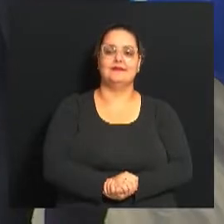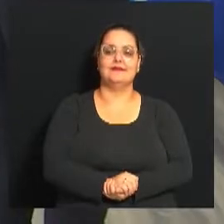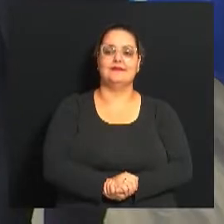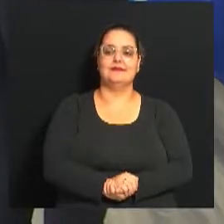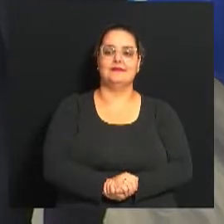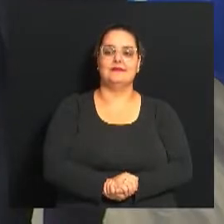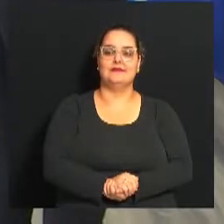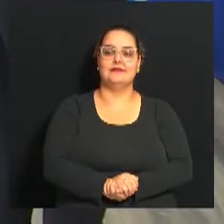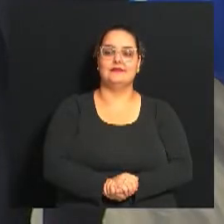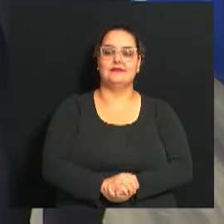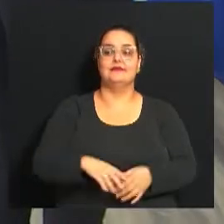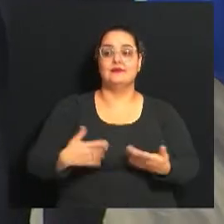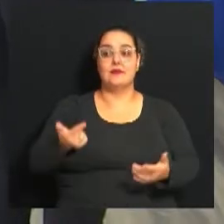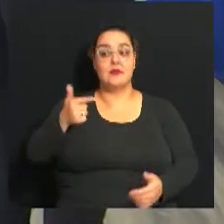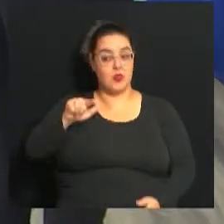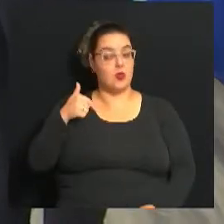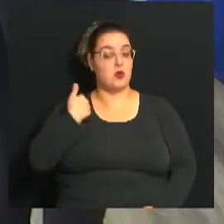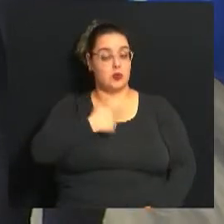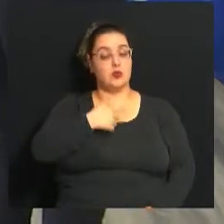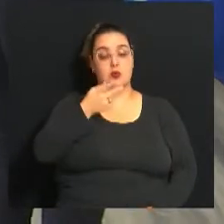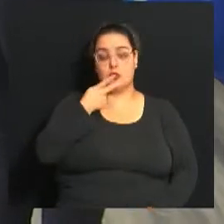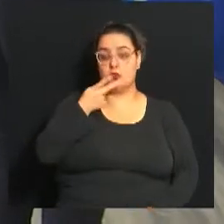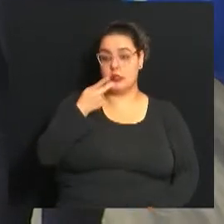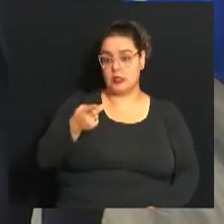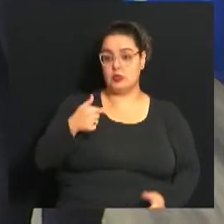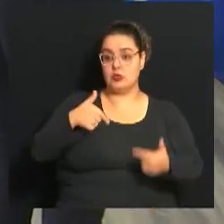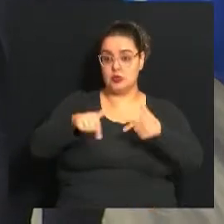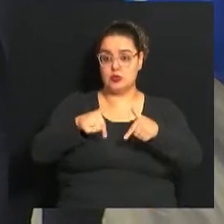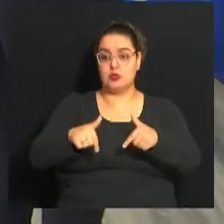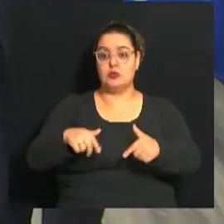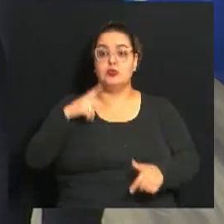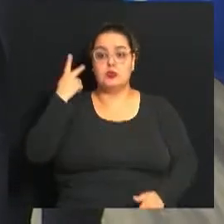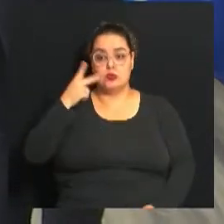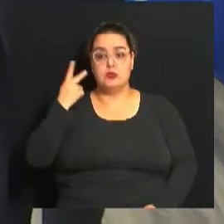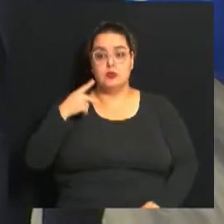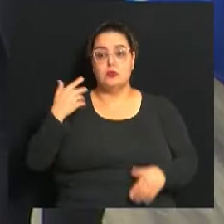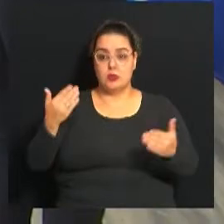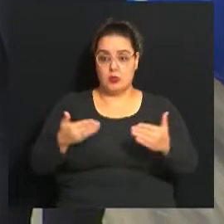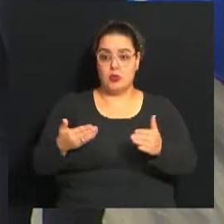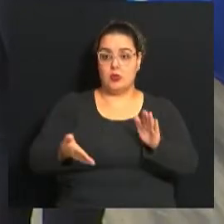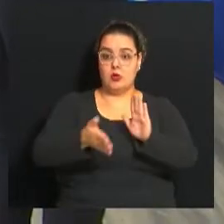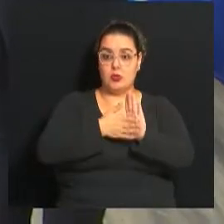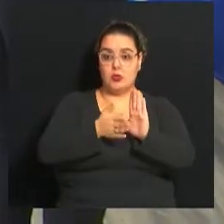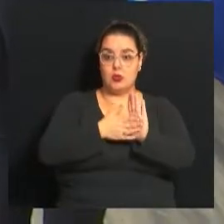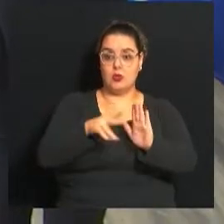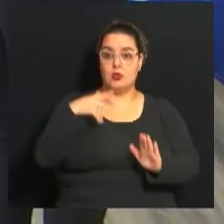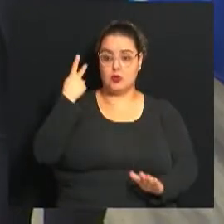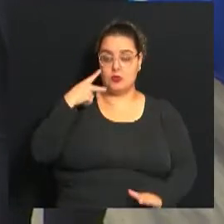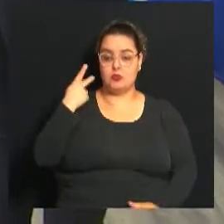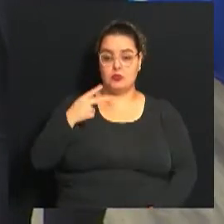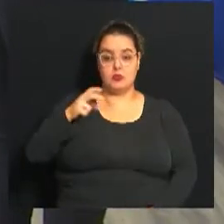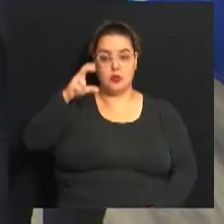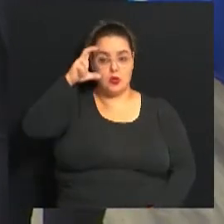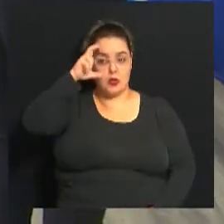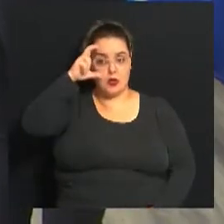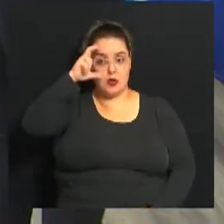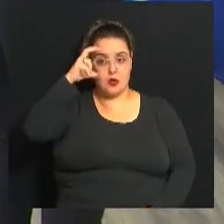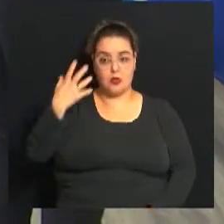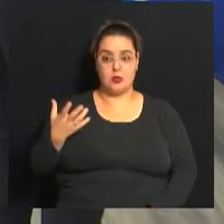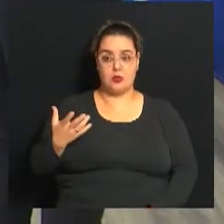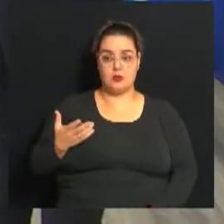E a gente continua falando aqui sobre o trabalho dos parlamentares, agora uma proposta do vereador Carlinhos Camelô para trazer